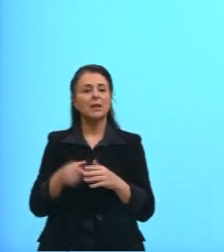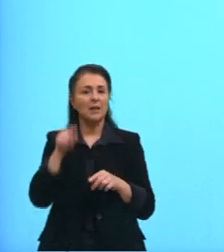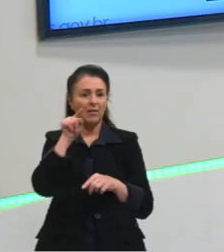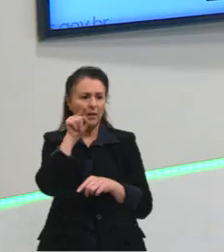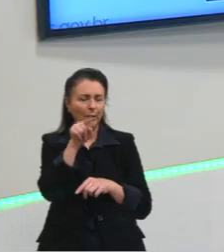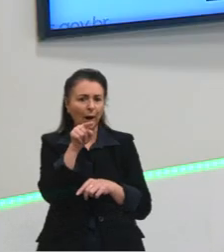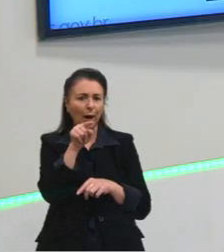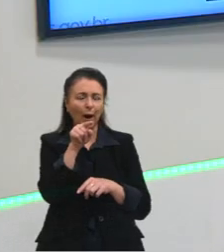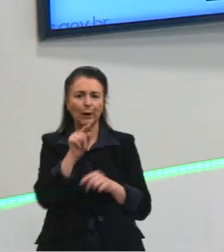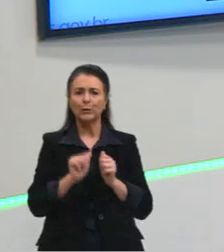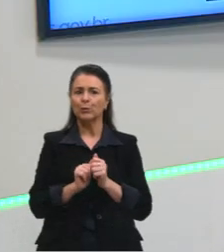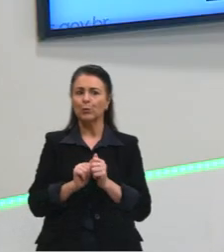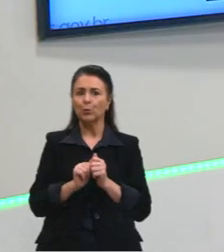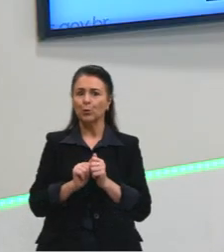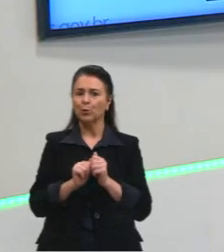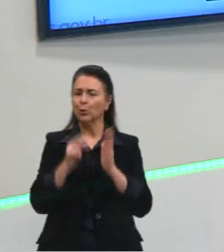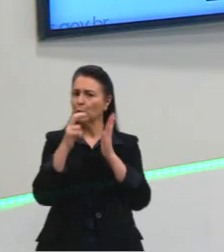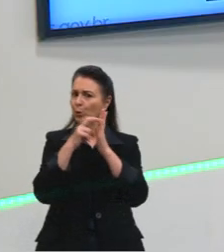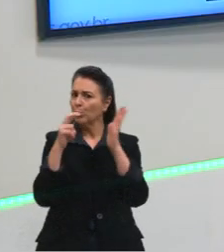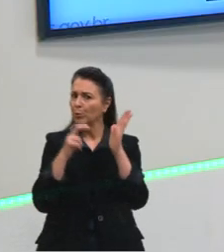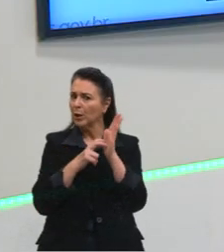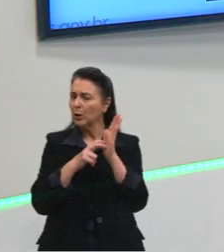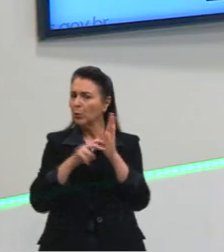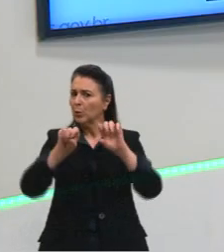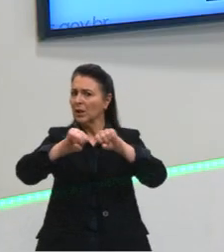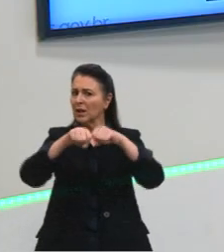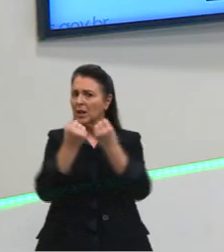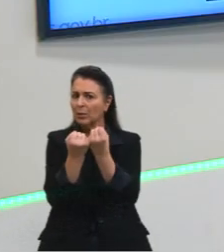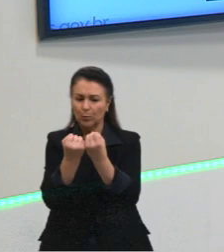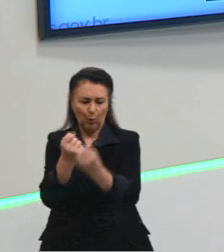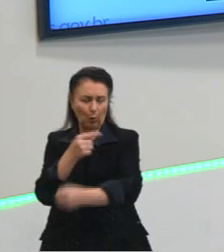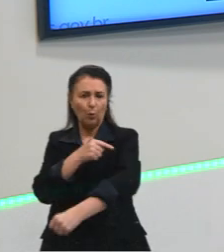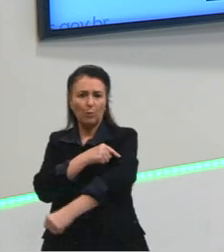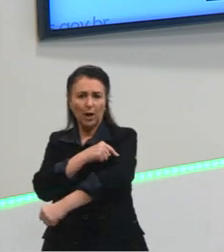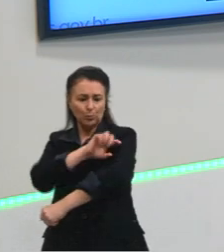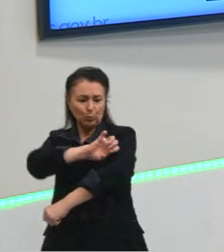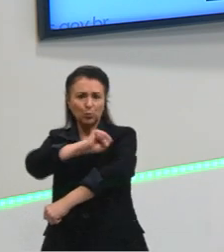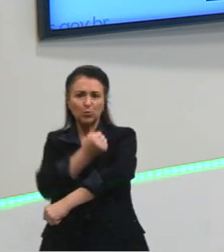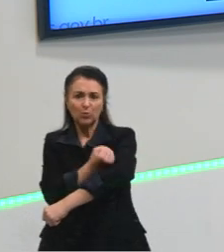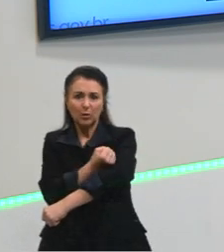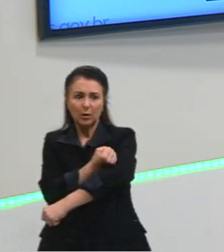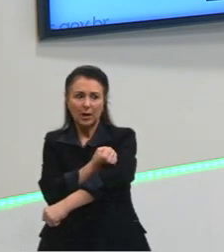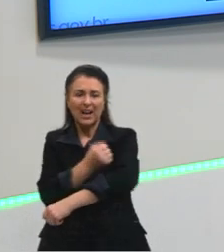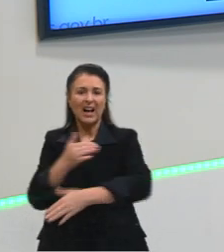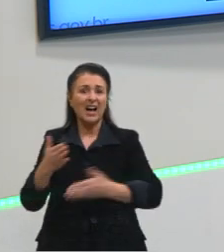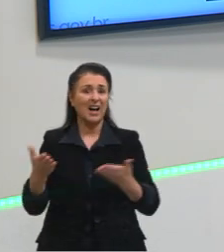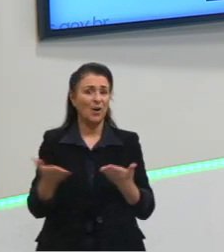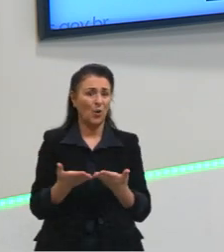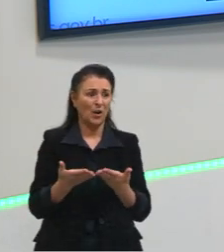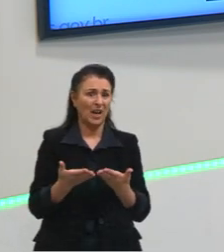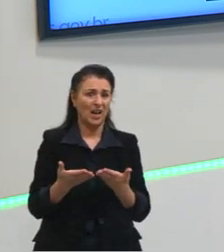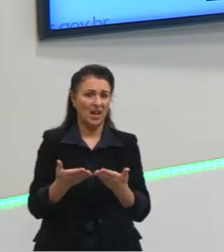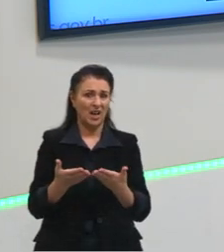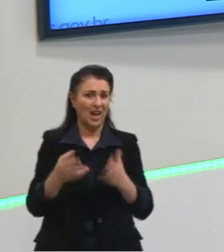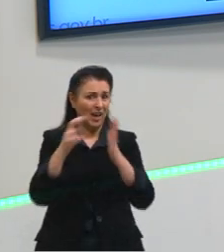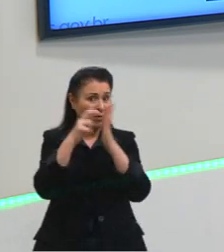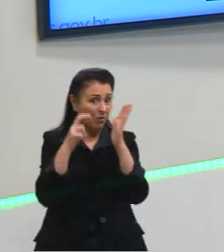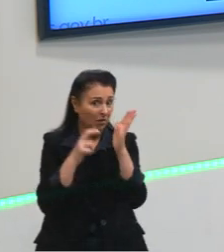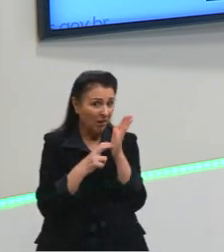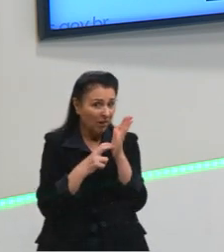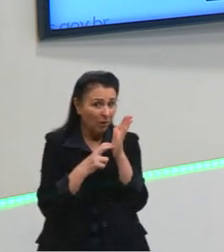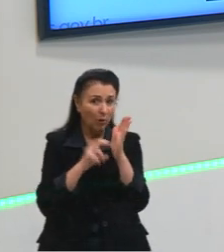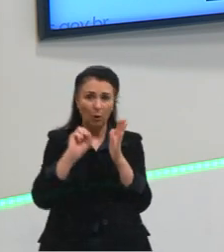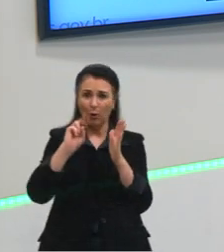banco e quebrou o braço esse banco é banco de sentar e ele quebrou o braço do banco